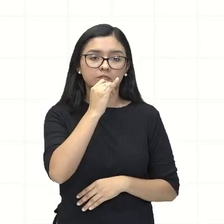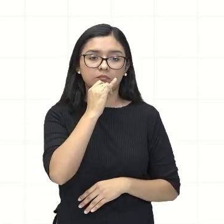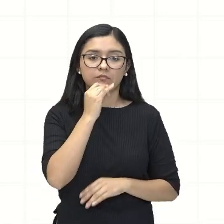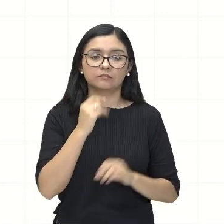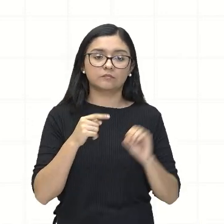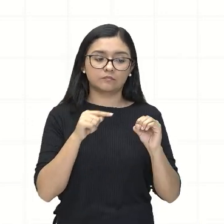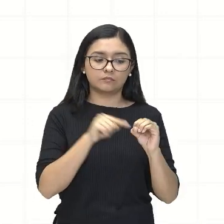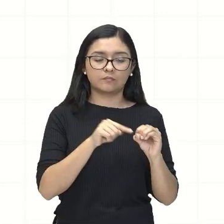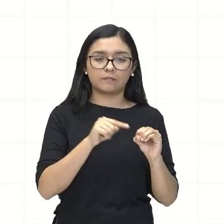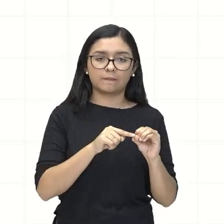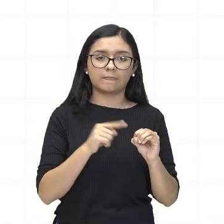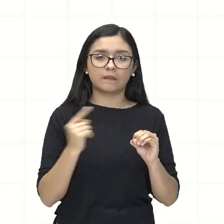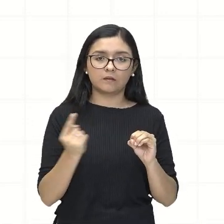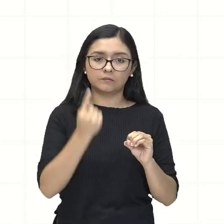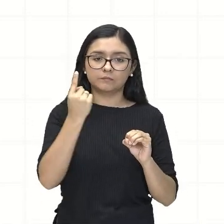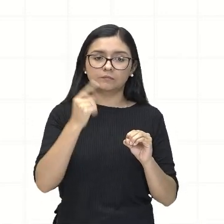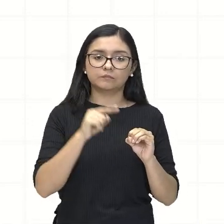0